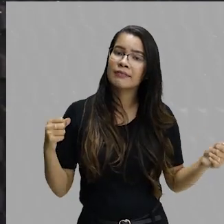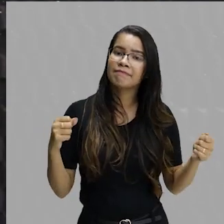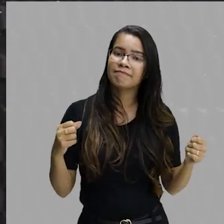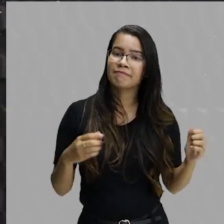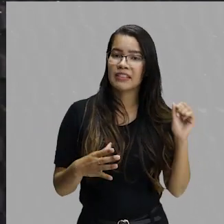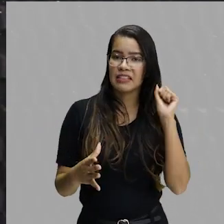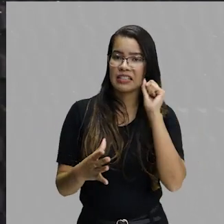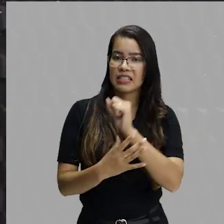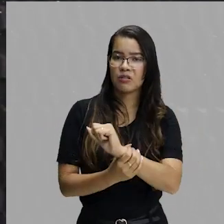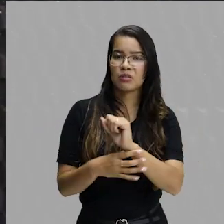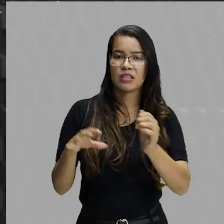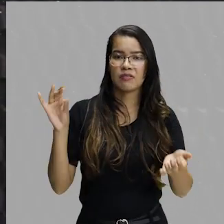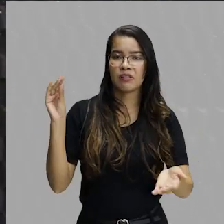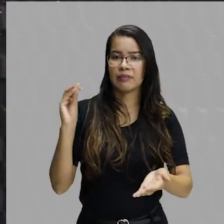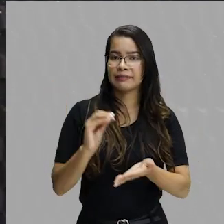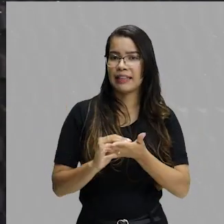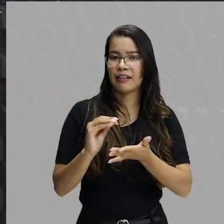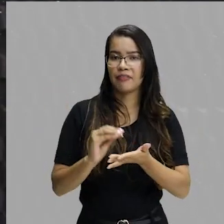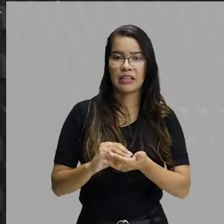social.